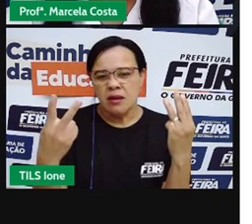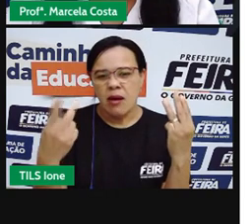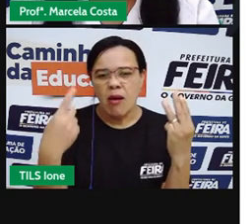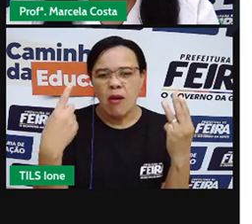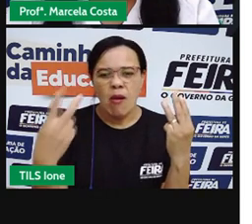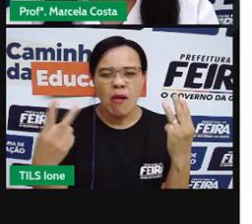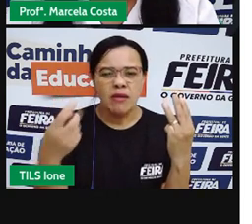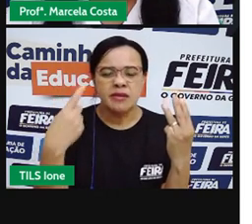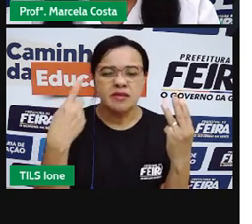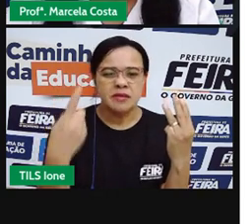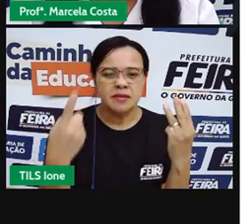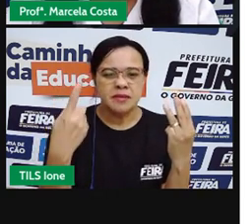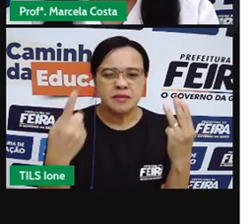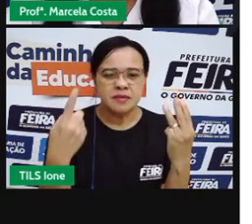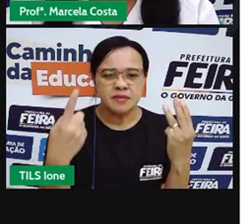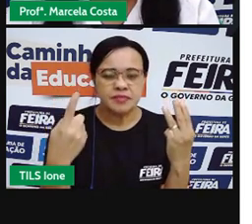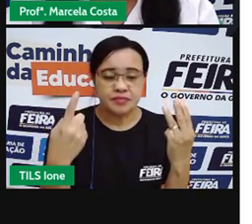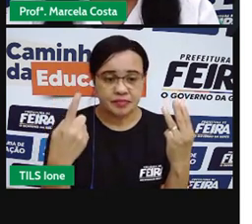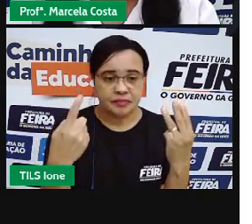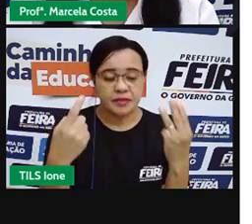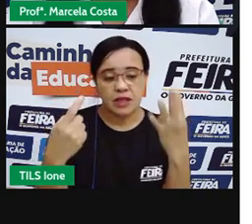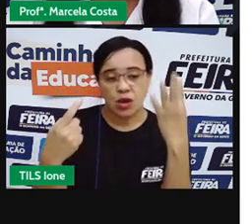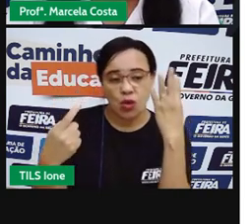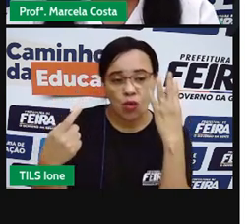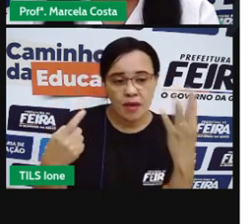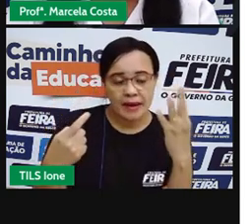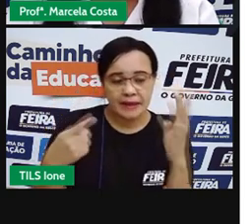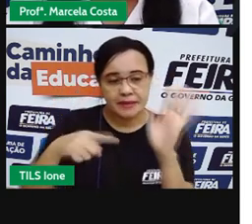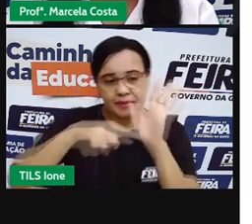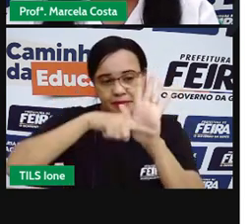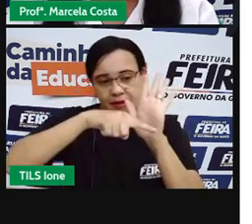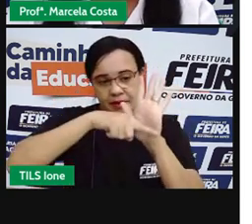Então, 4 menos 3.